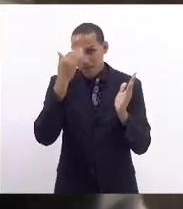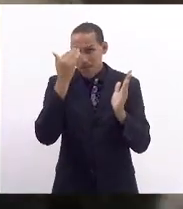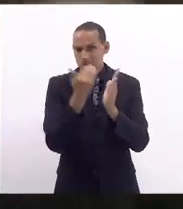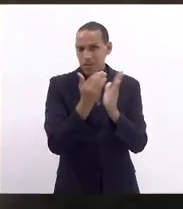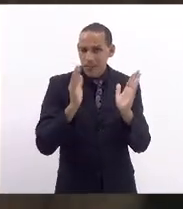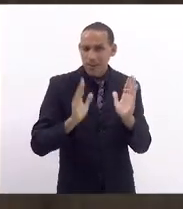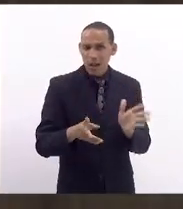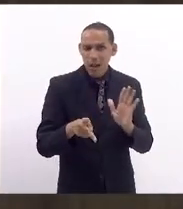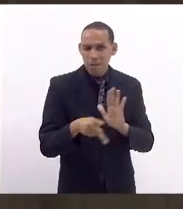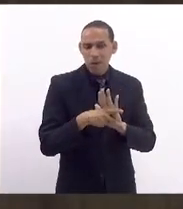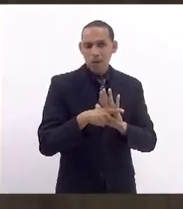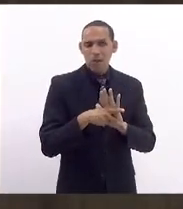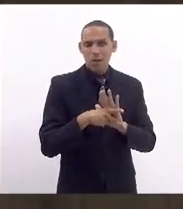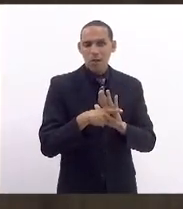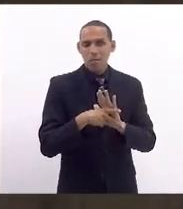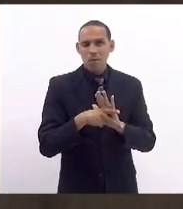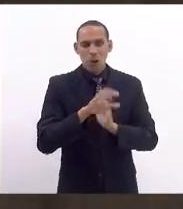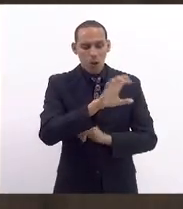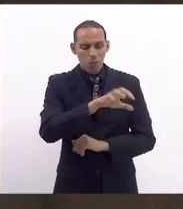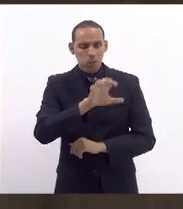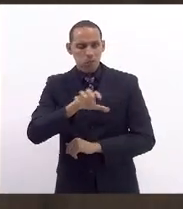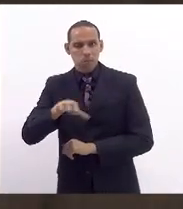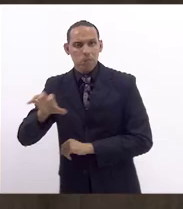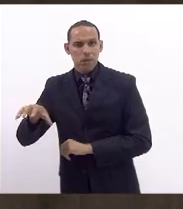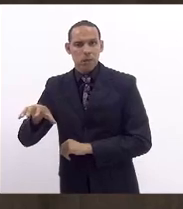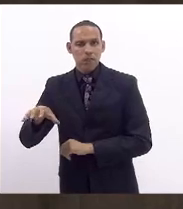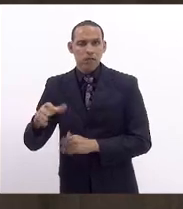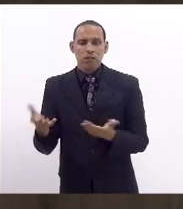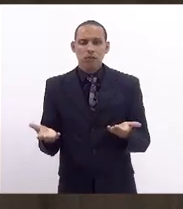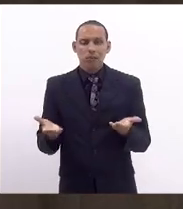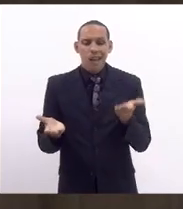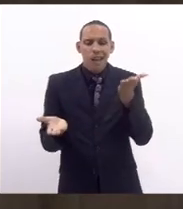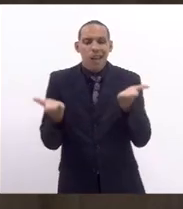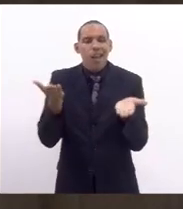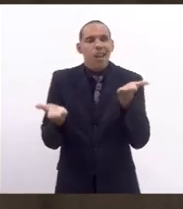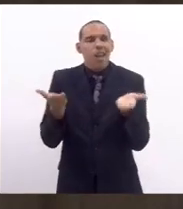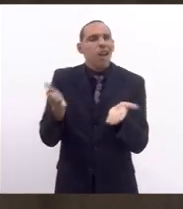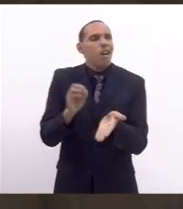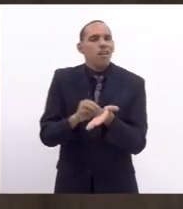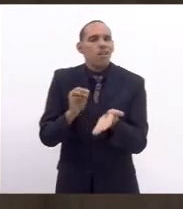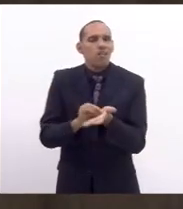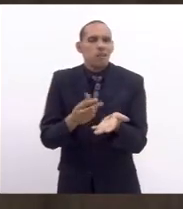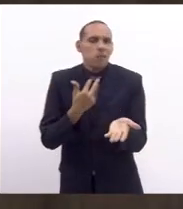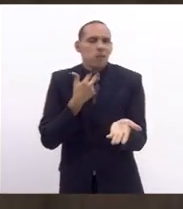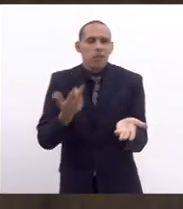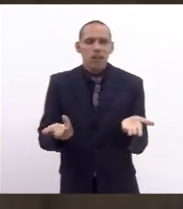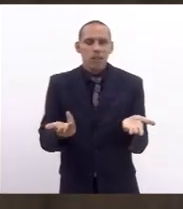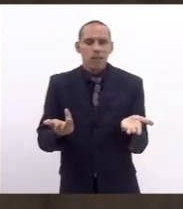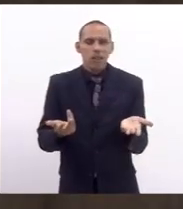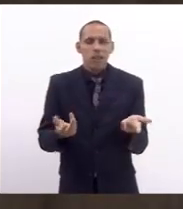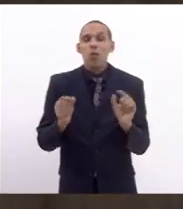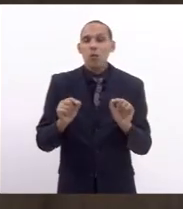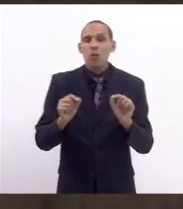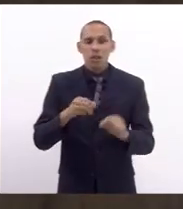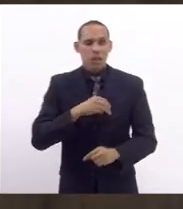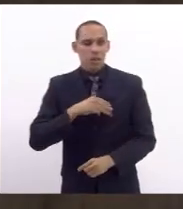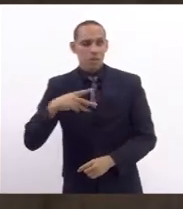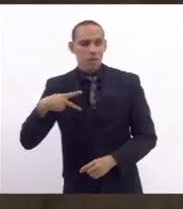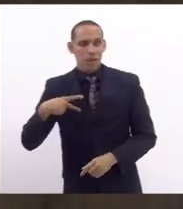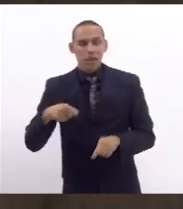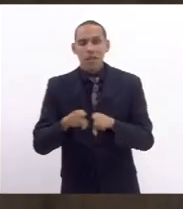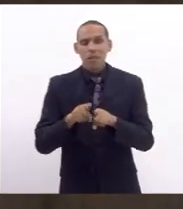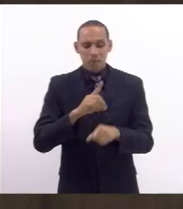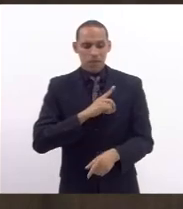de cada uma das de cada um dos órgãos não haja a equiparação é de prerrogativas entre o ministério público